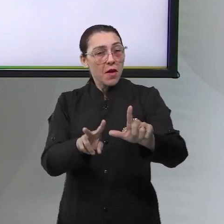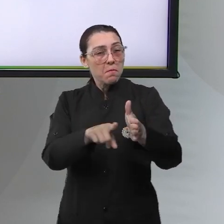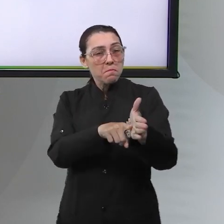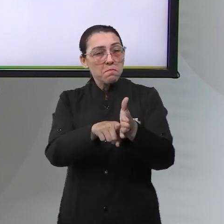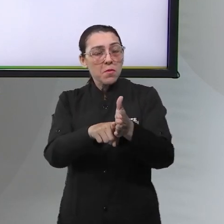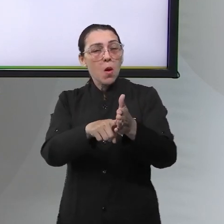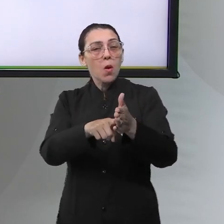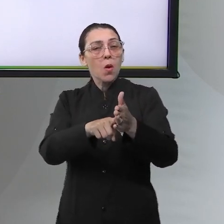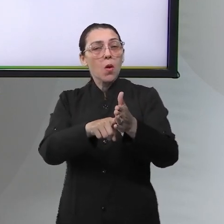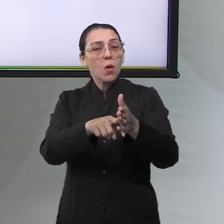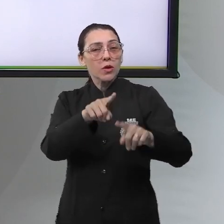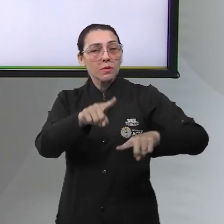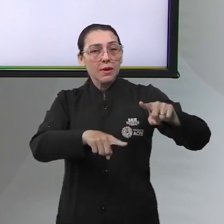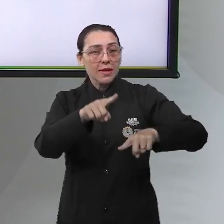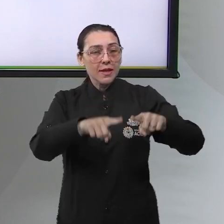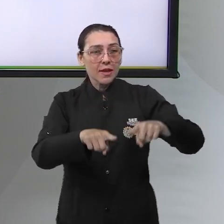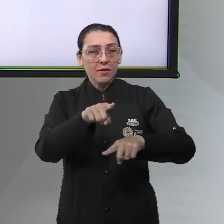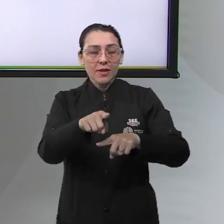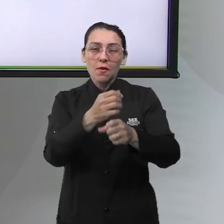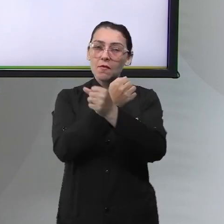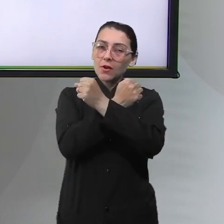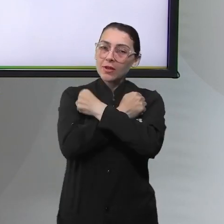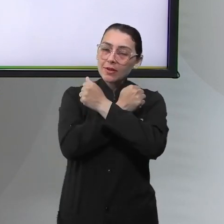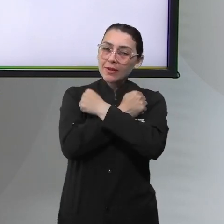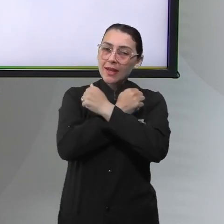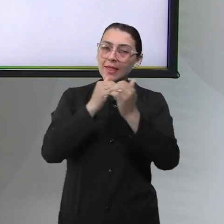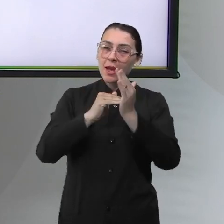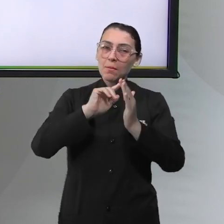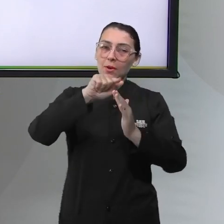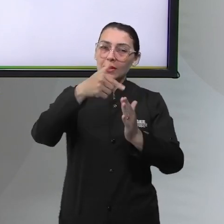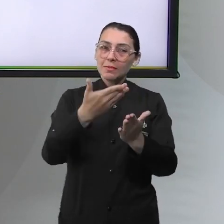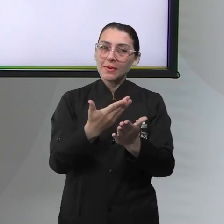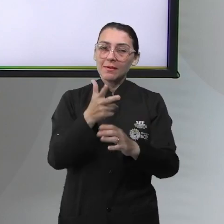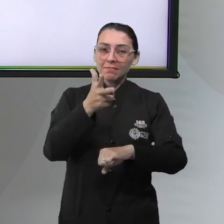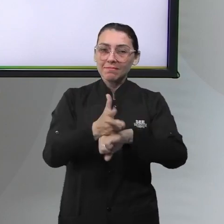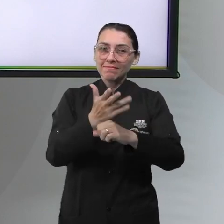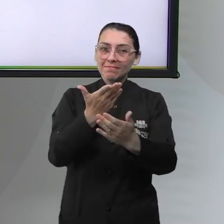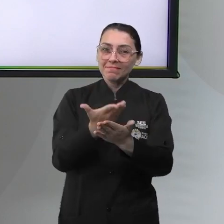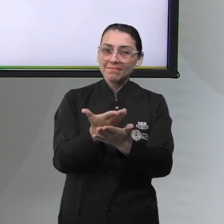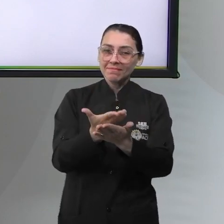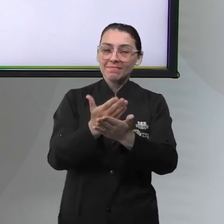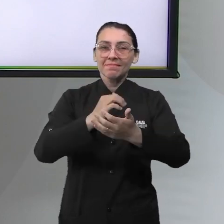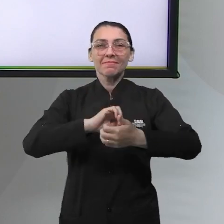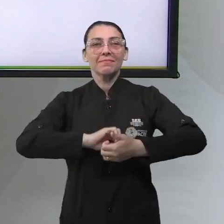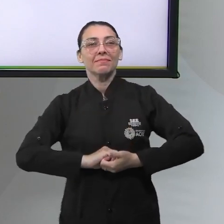que estão lá disponíveis para você. Um forte abraço e até a próxima videoaula.